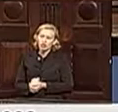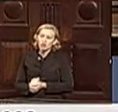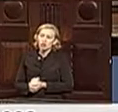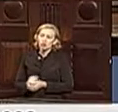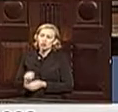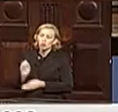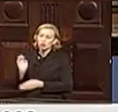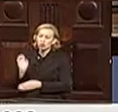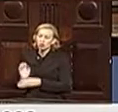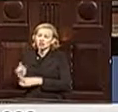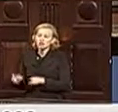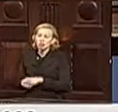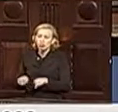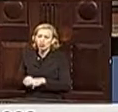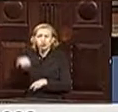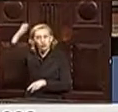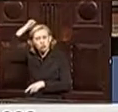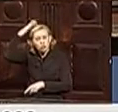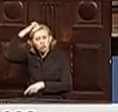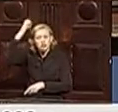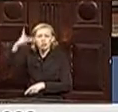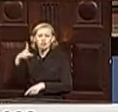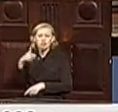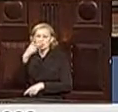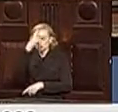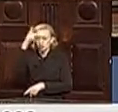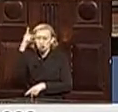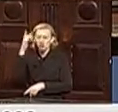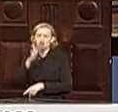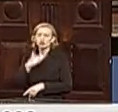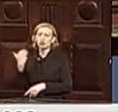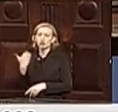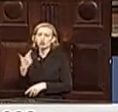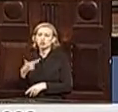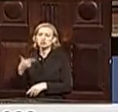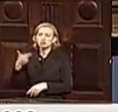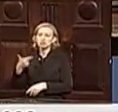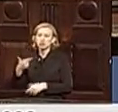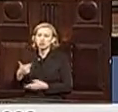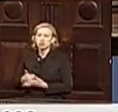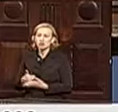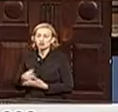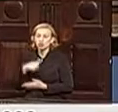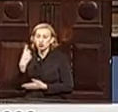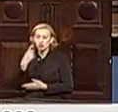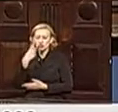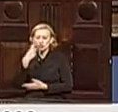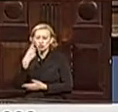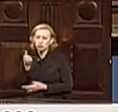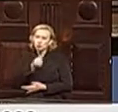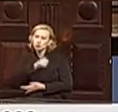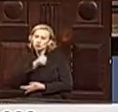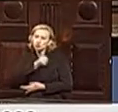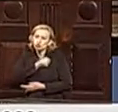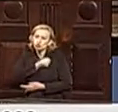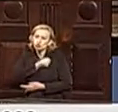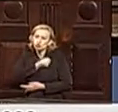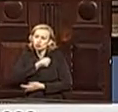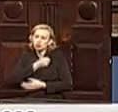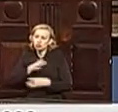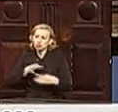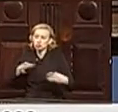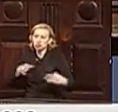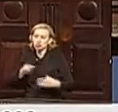são atingidas por balas perdidas. E nós aqui vemos um número absurdo de mais de 800